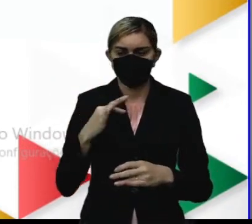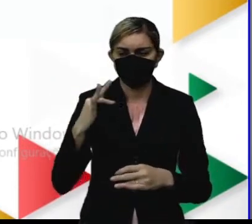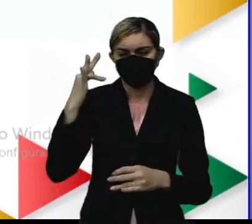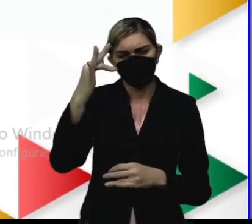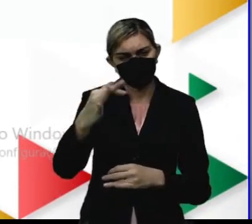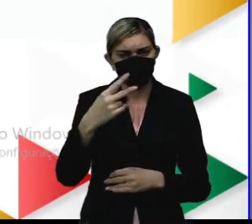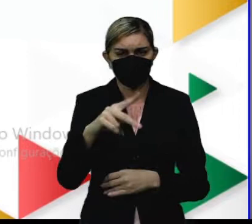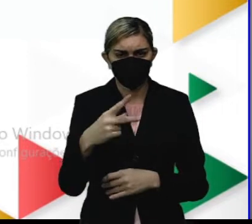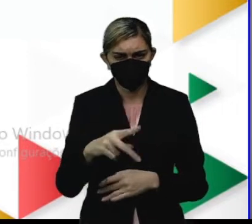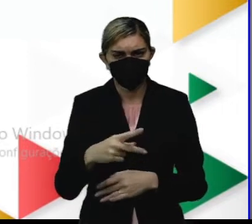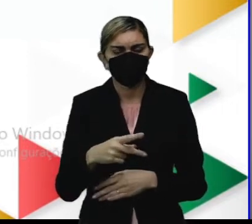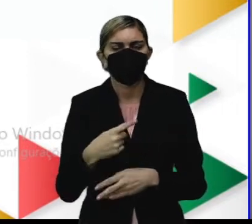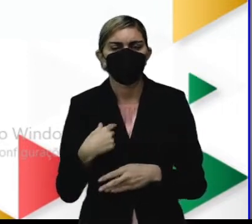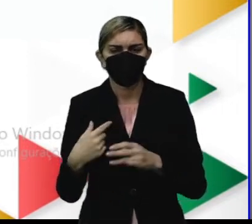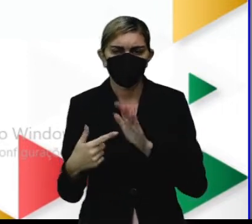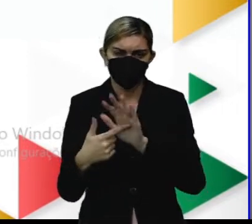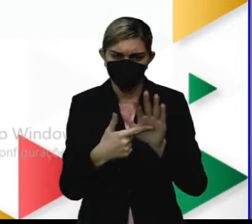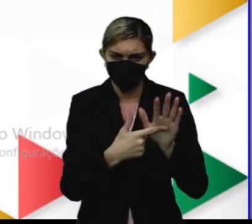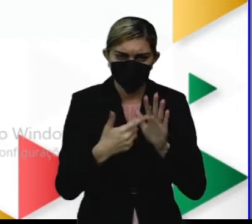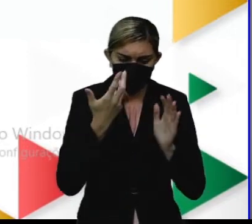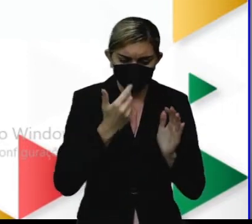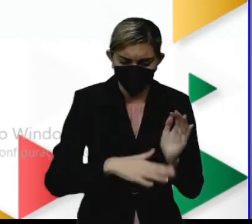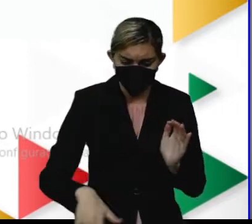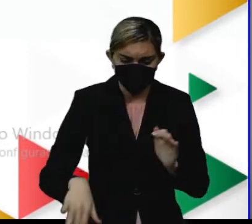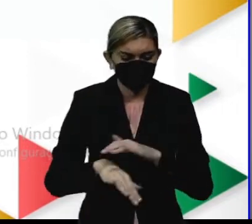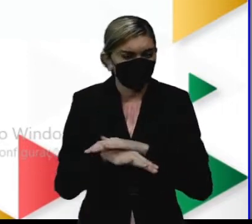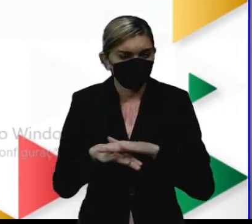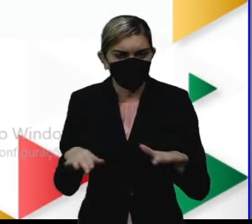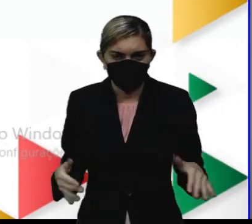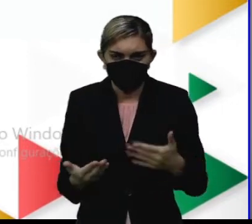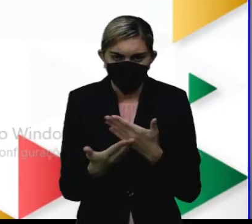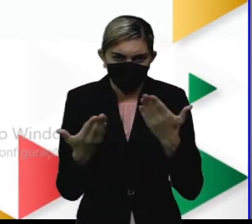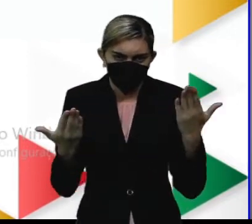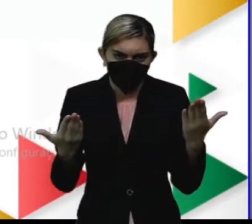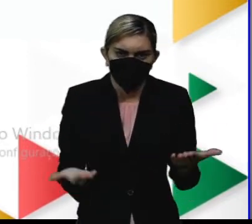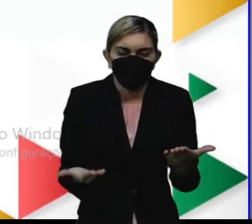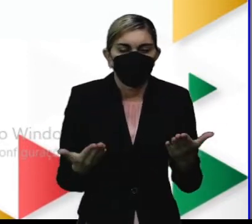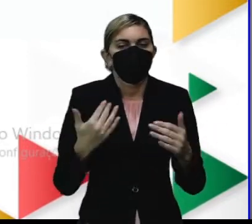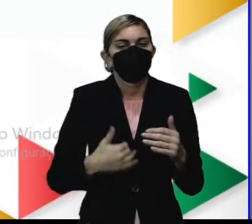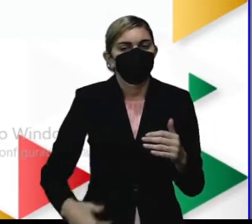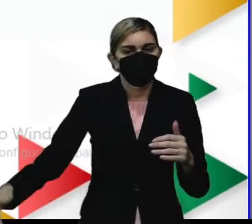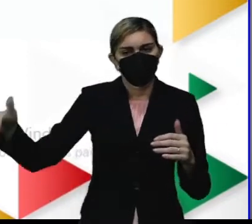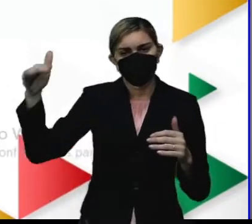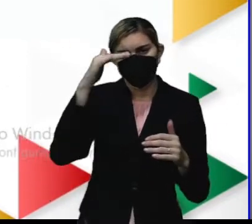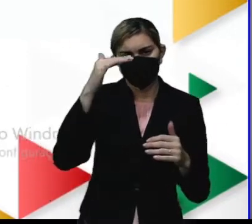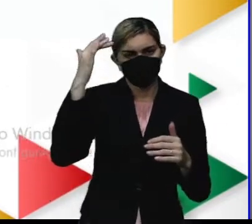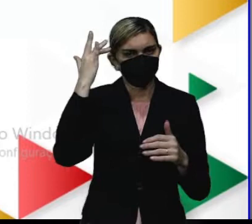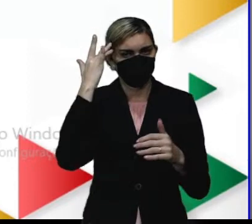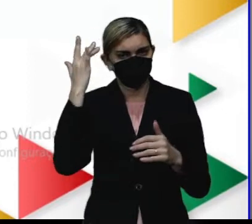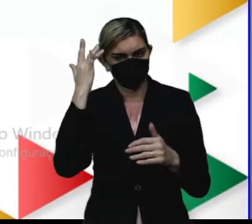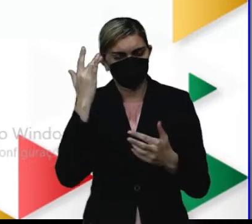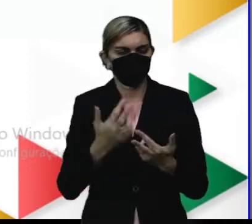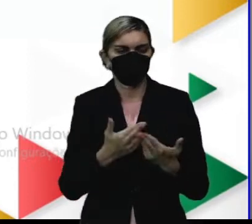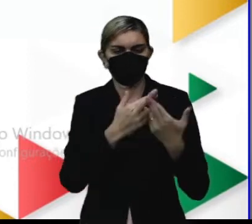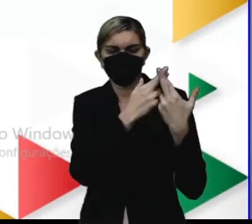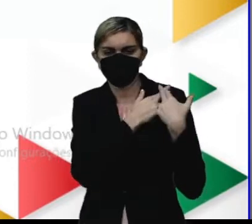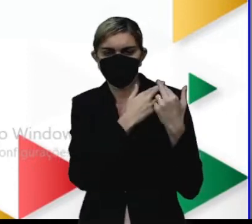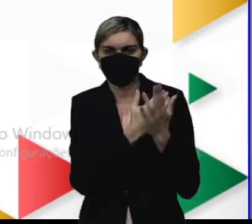futuro dele, tá? Deixa de ser pirraia, criança, cotoquinho como vocês, para ser um pouco mais, assumir